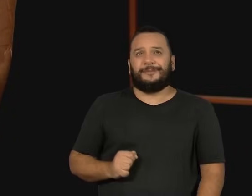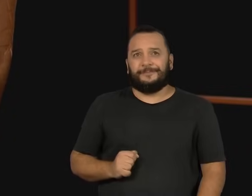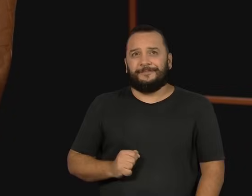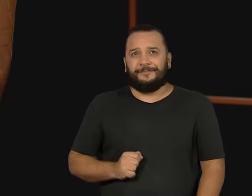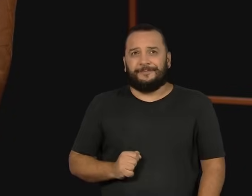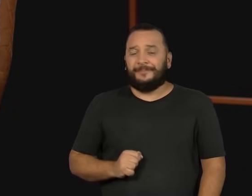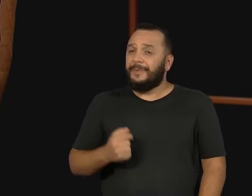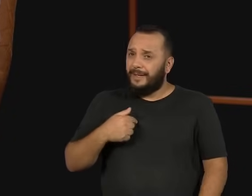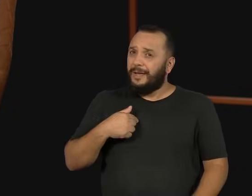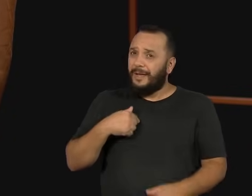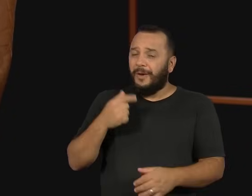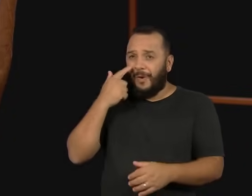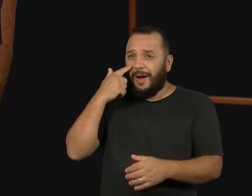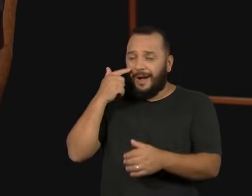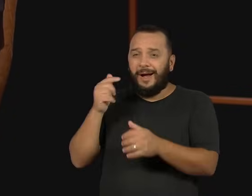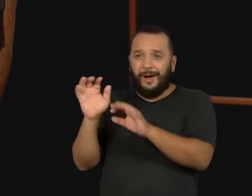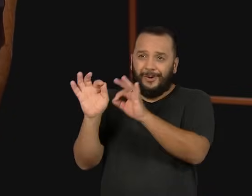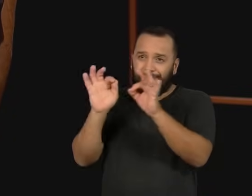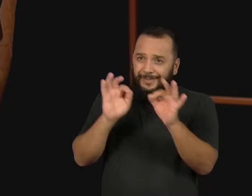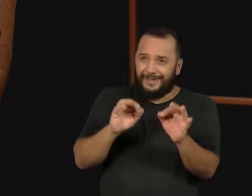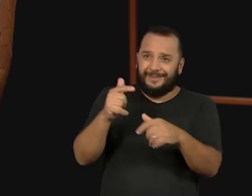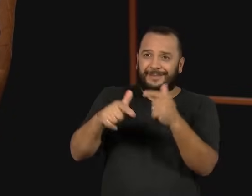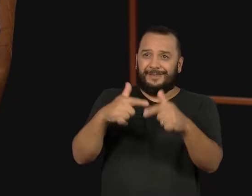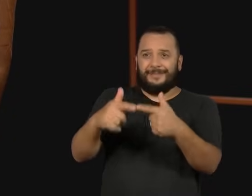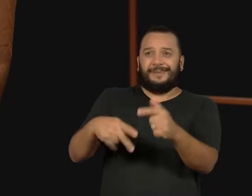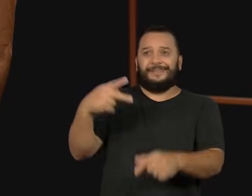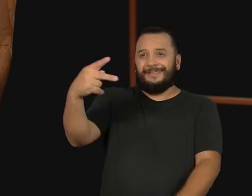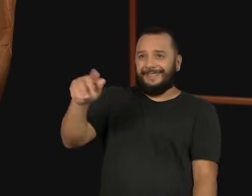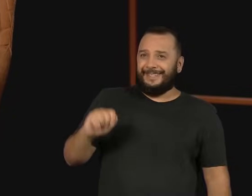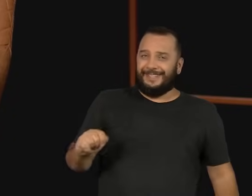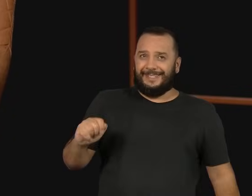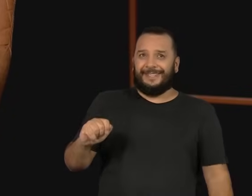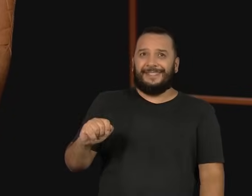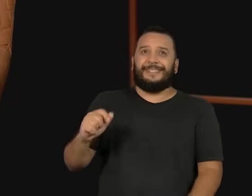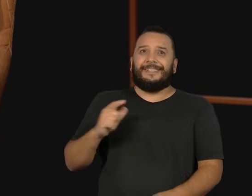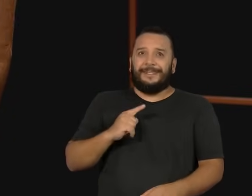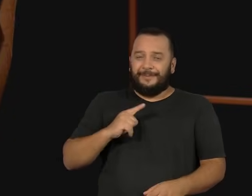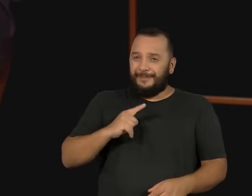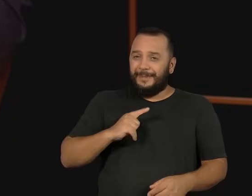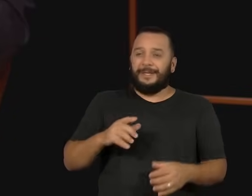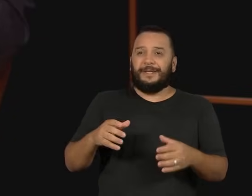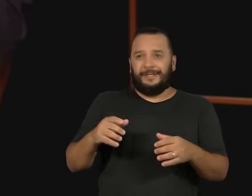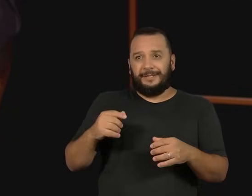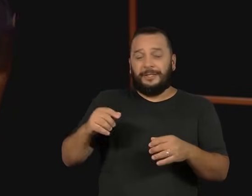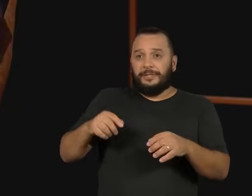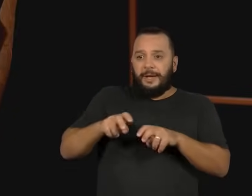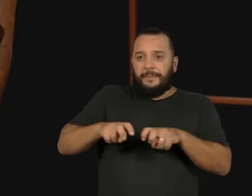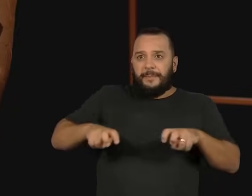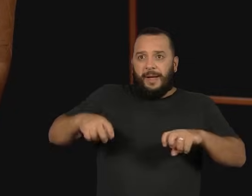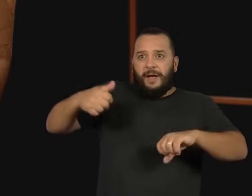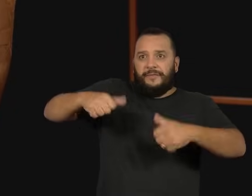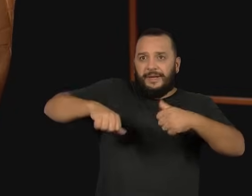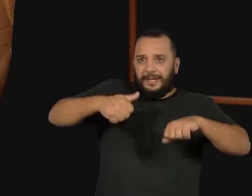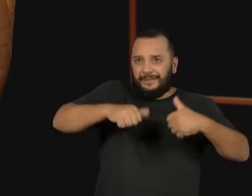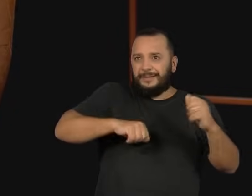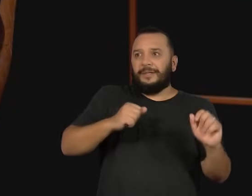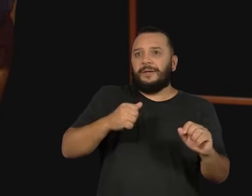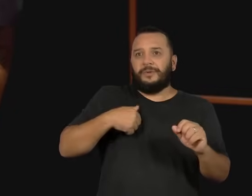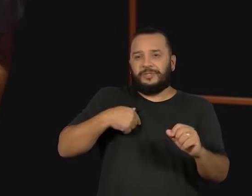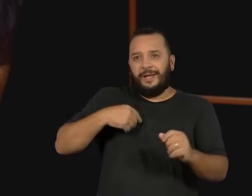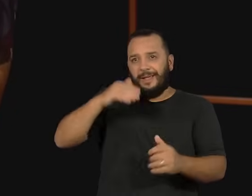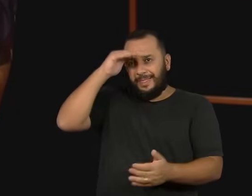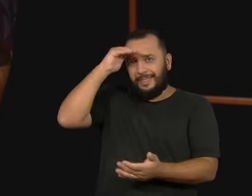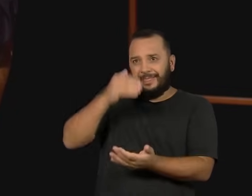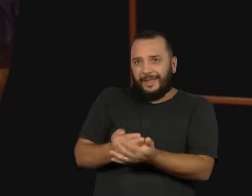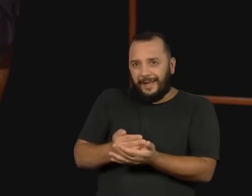eu acompanhei desde os primeiros trabalhos dele, fiz parte das bancas, né, de das teses que ele